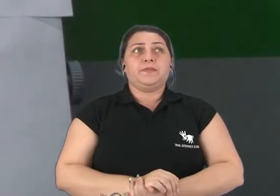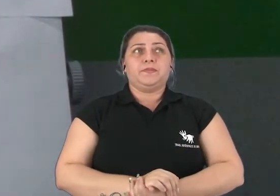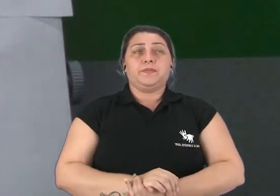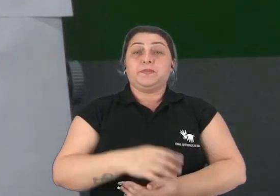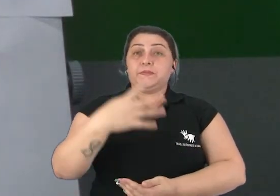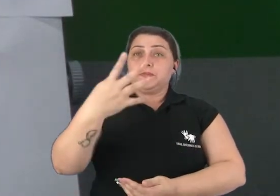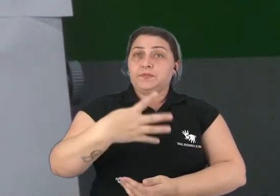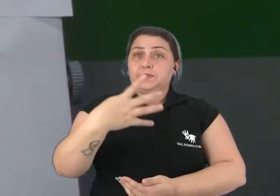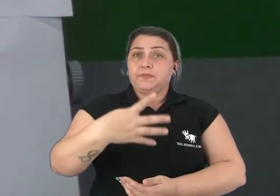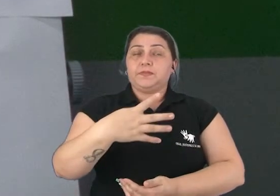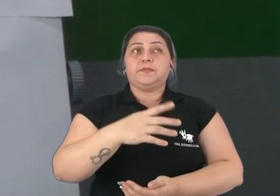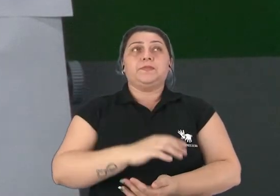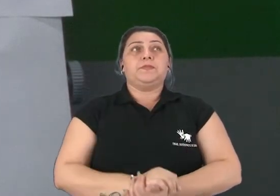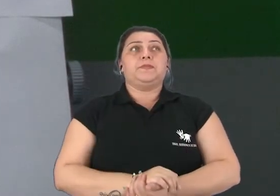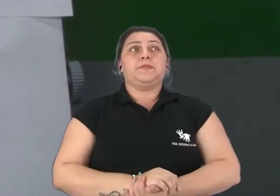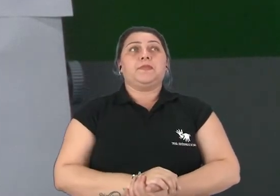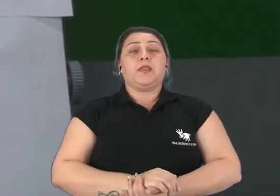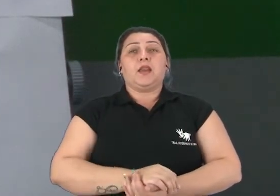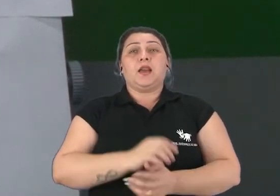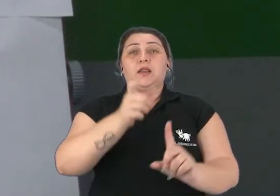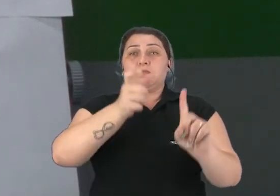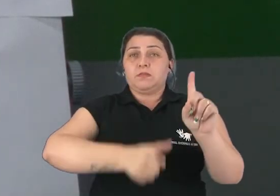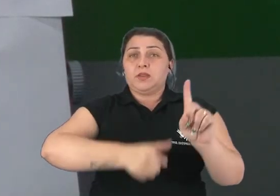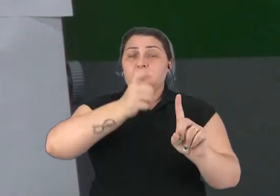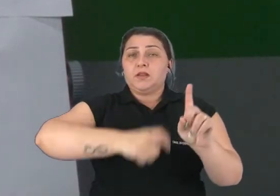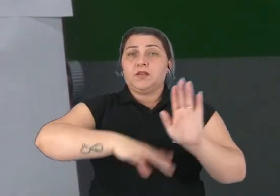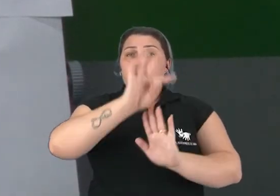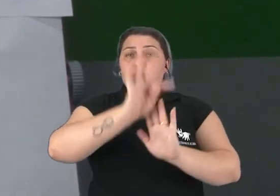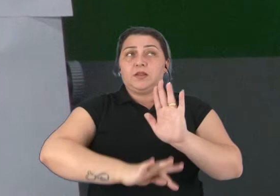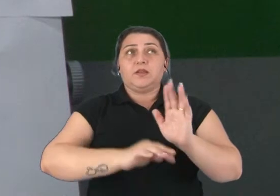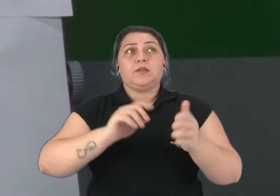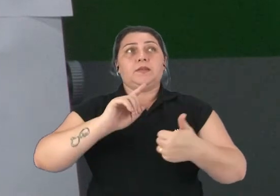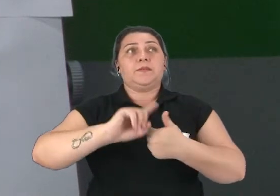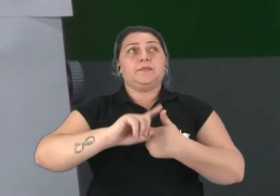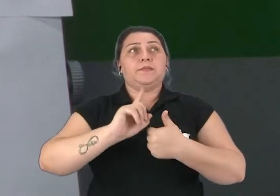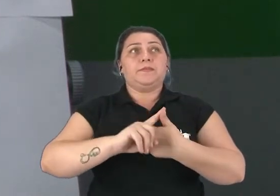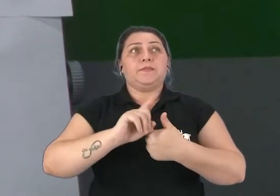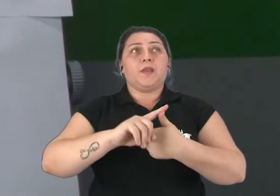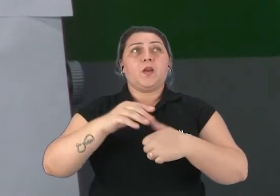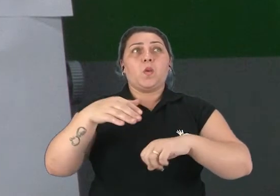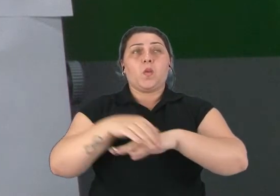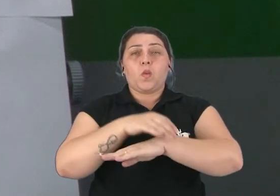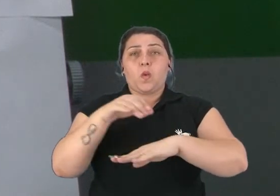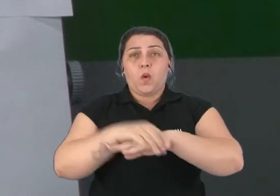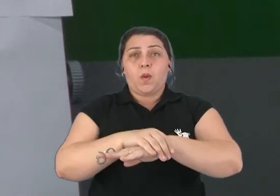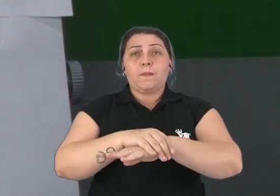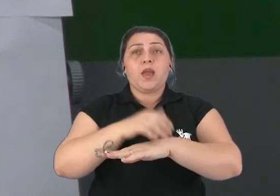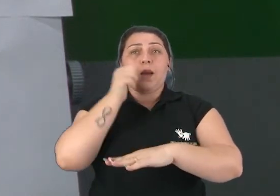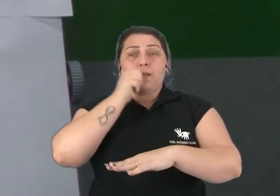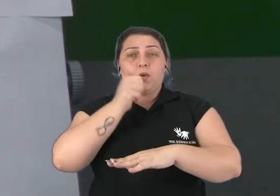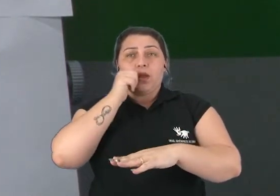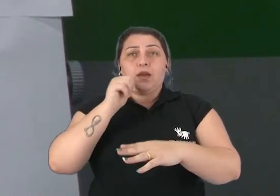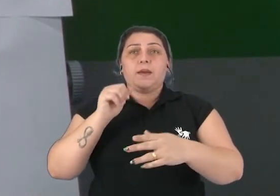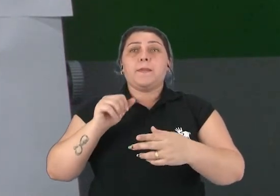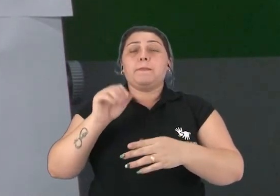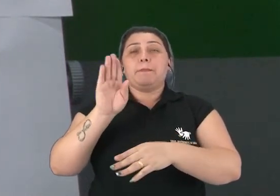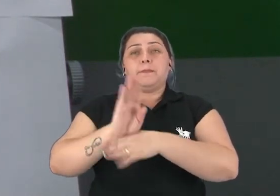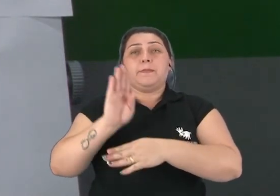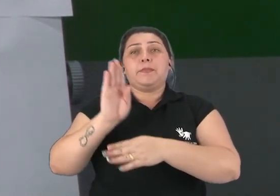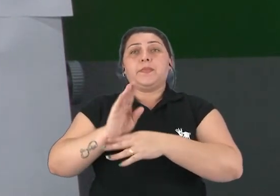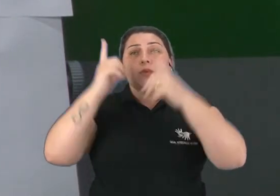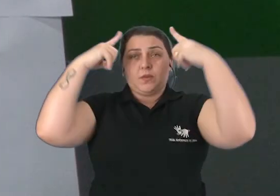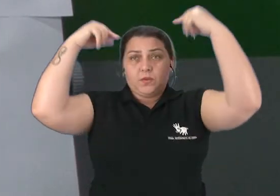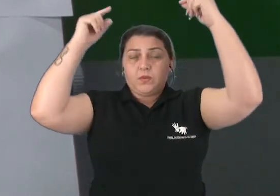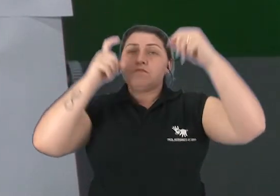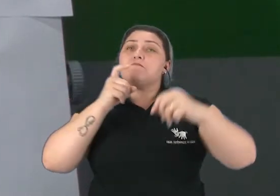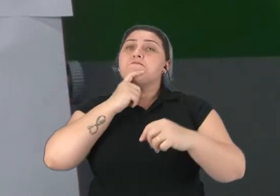questão 4. Os personagens do texto são o sapateiro e a mulher. Letra B, os